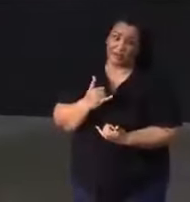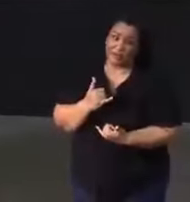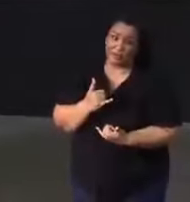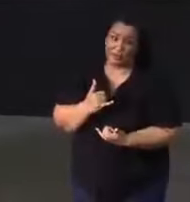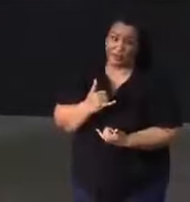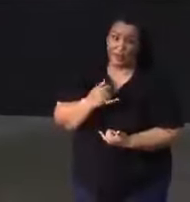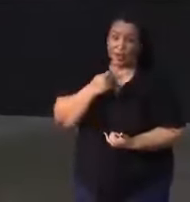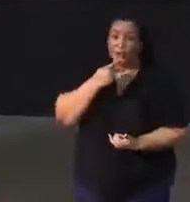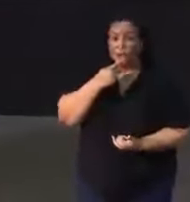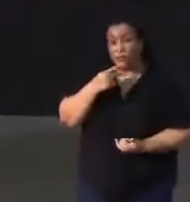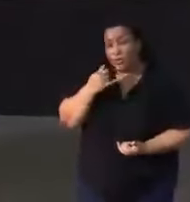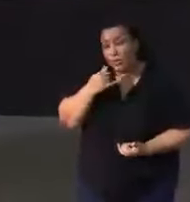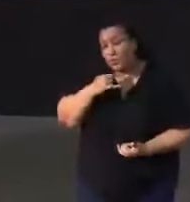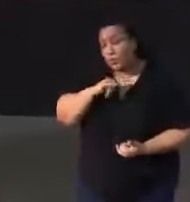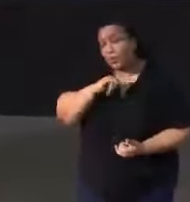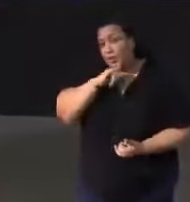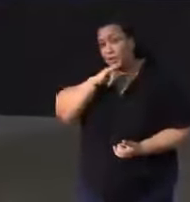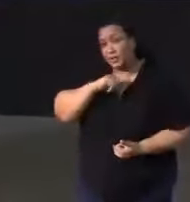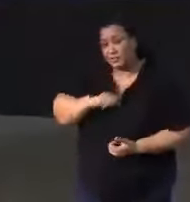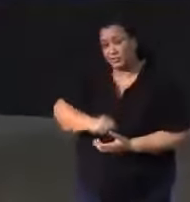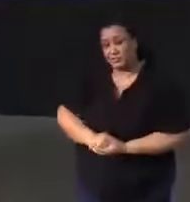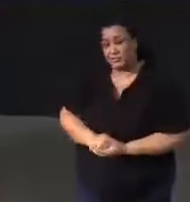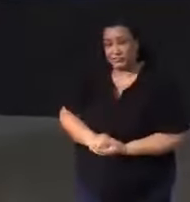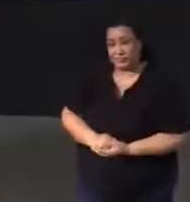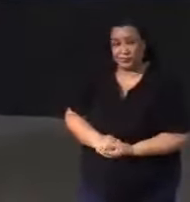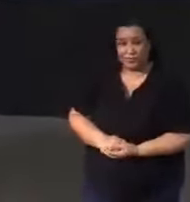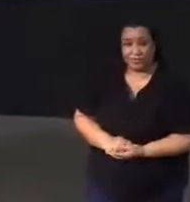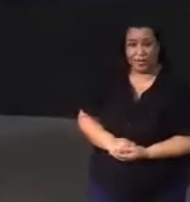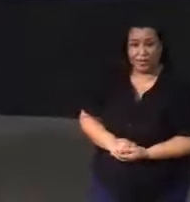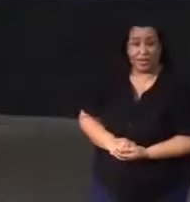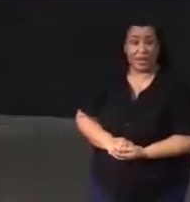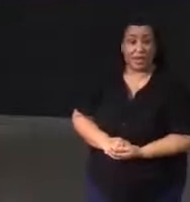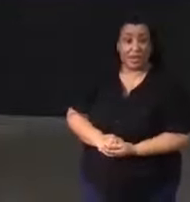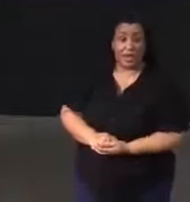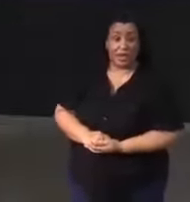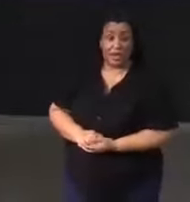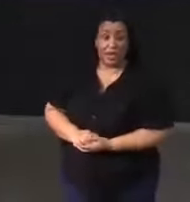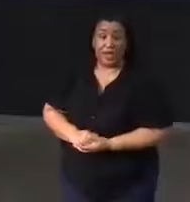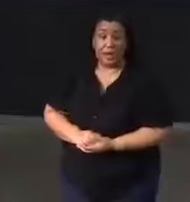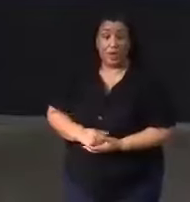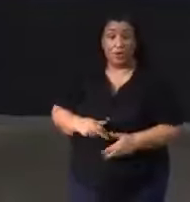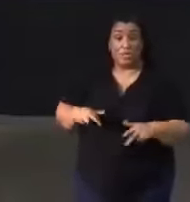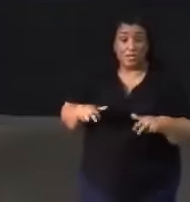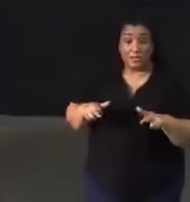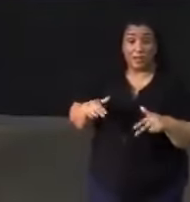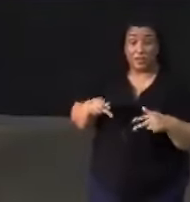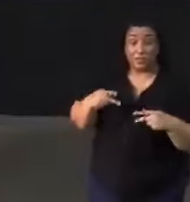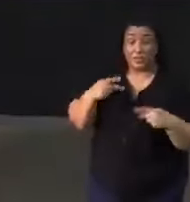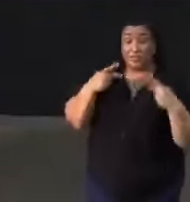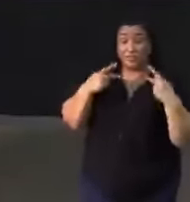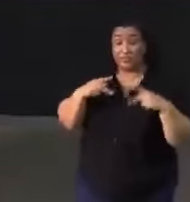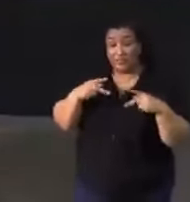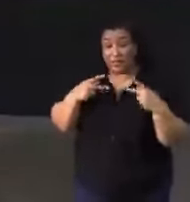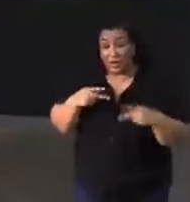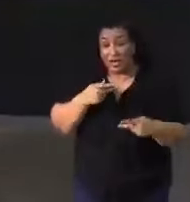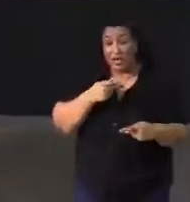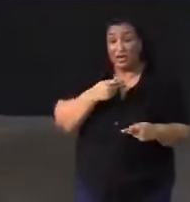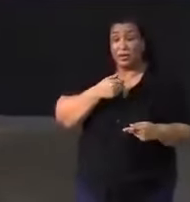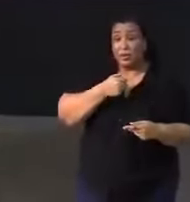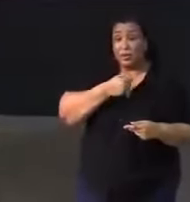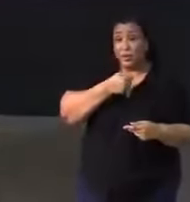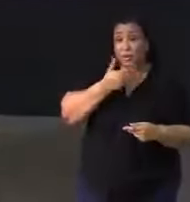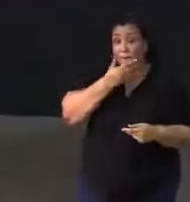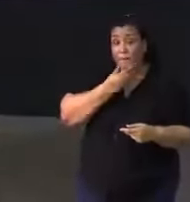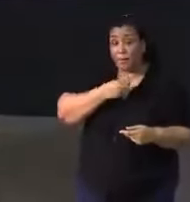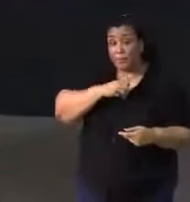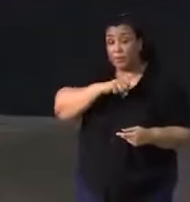rasgaram, aspergiram sangue de algum animal e disseram para o pai que ele havia morrido. Então seu pai não sai